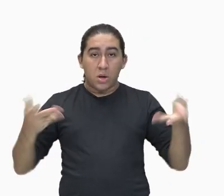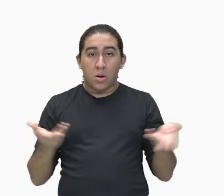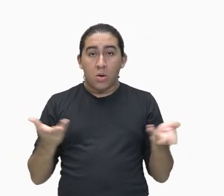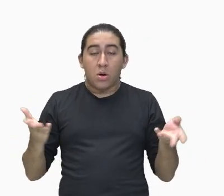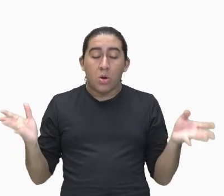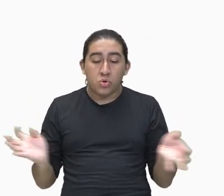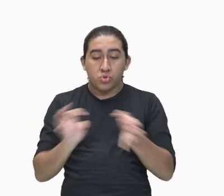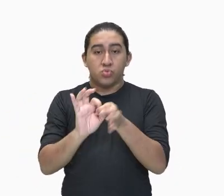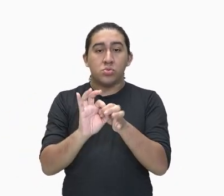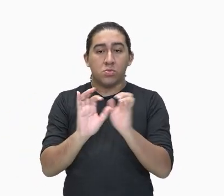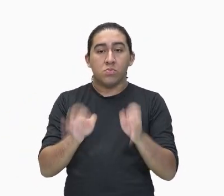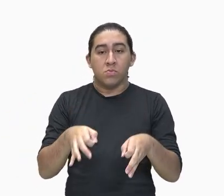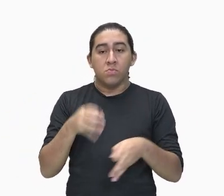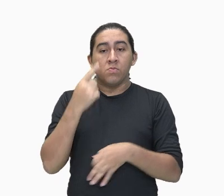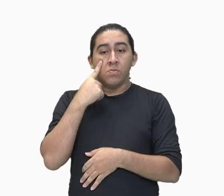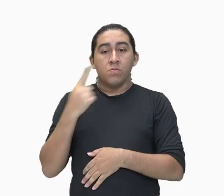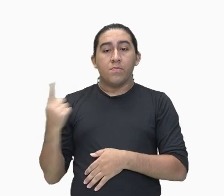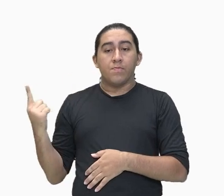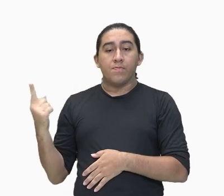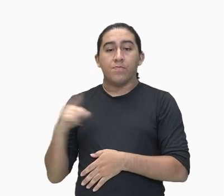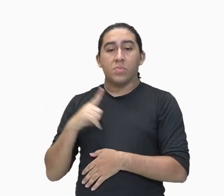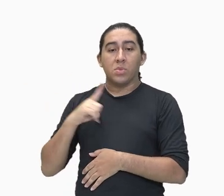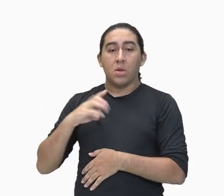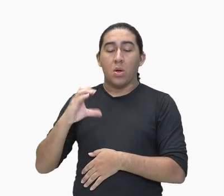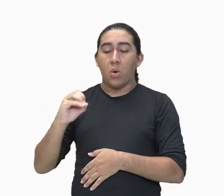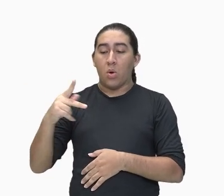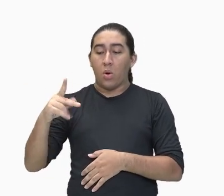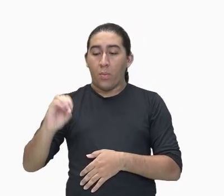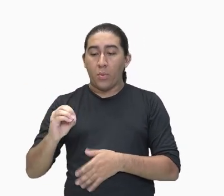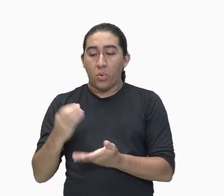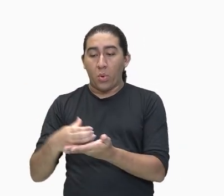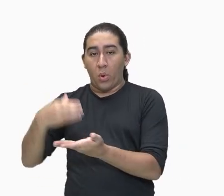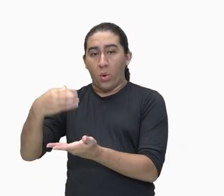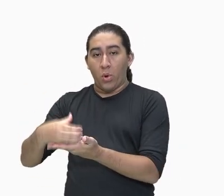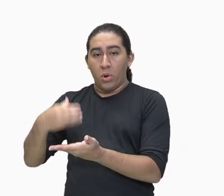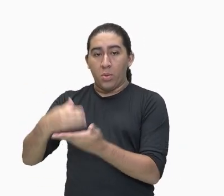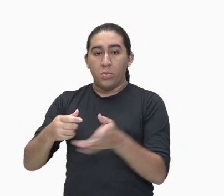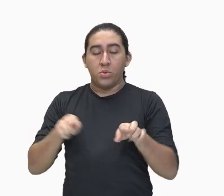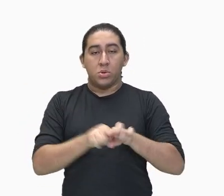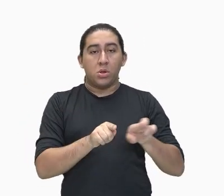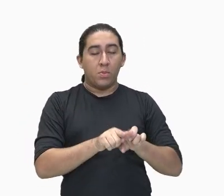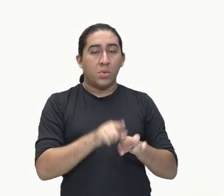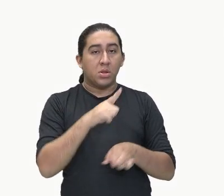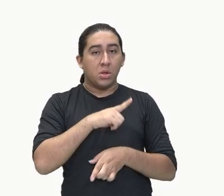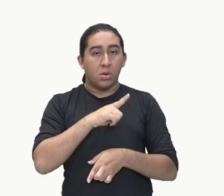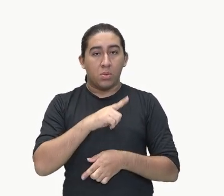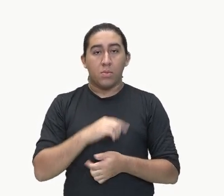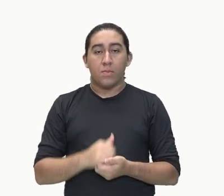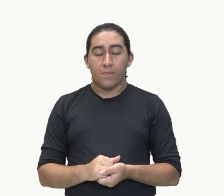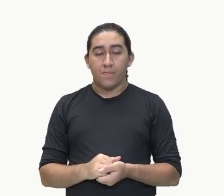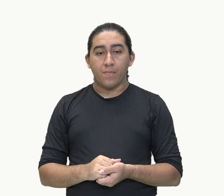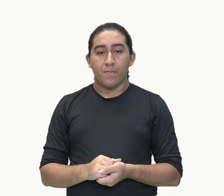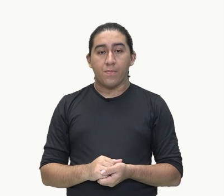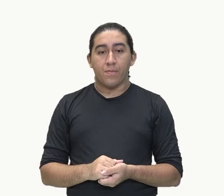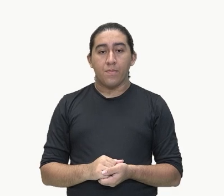juntar, né? Veja que tem um copo, eu tenho um copo, tá?